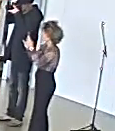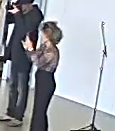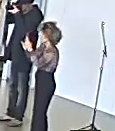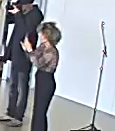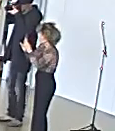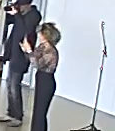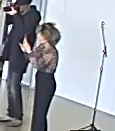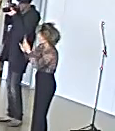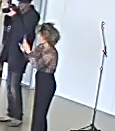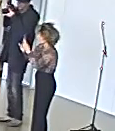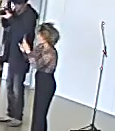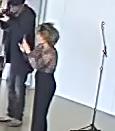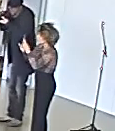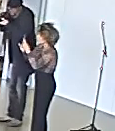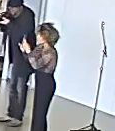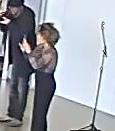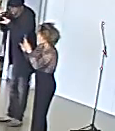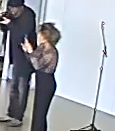definição.